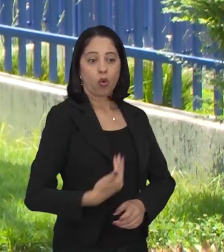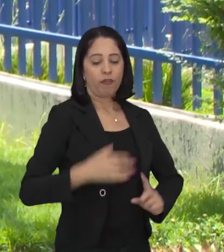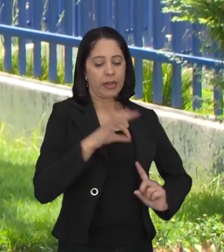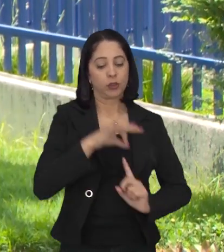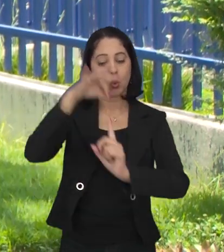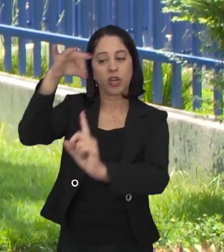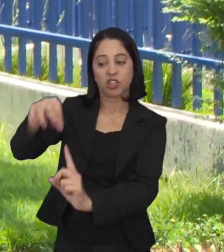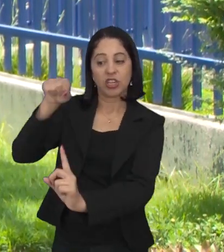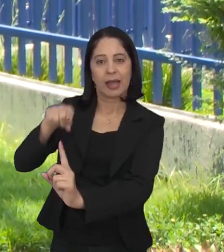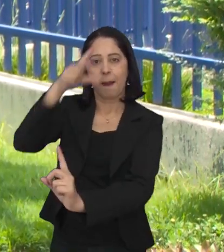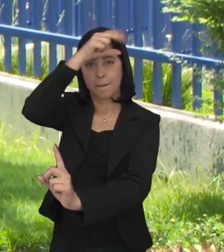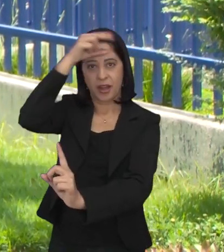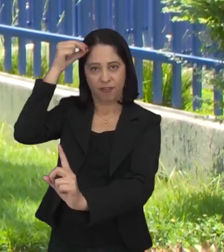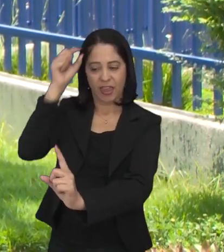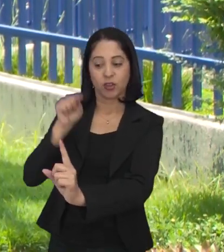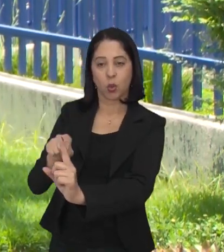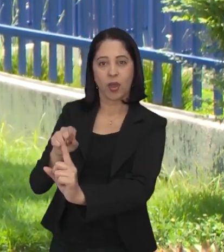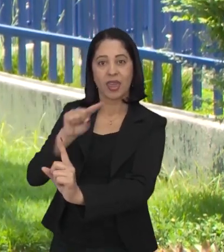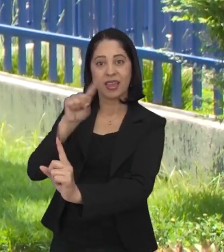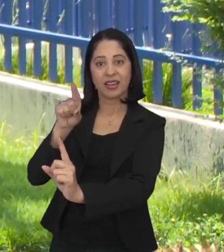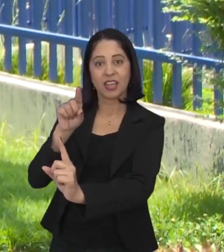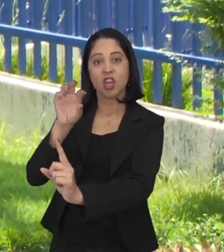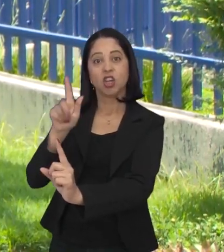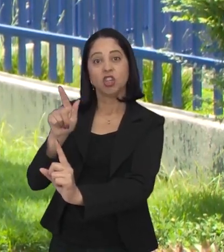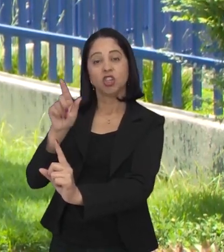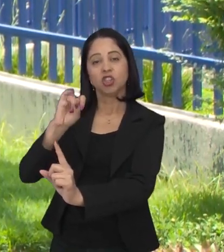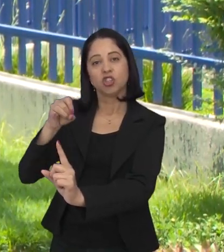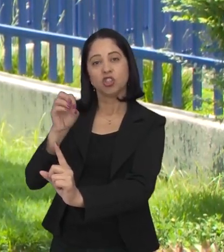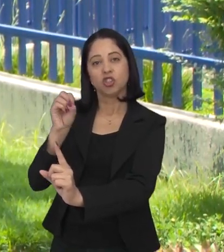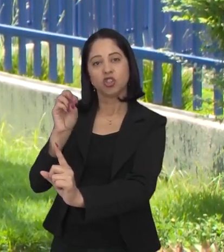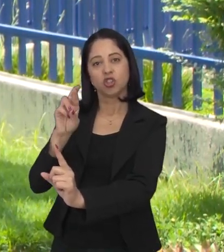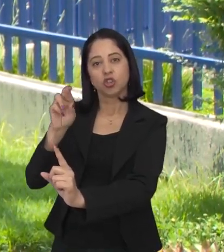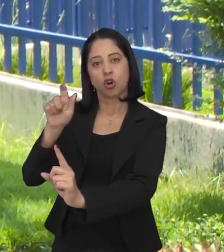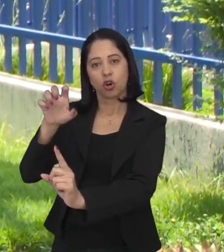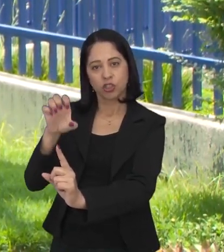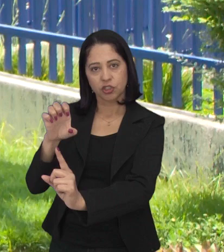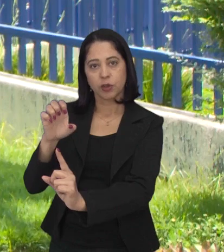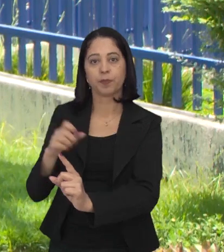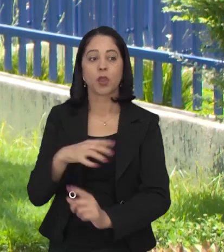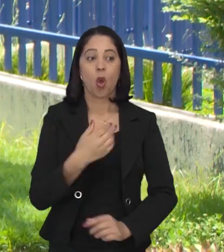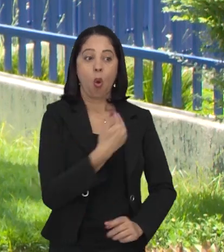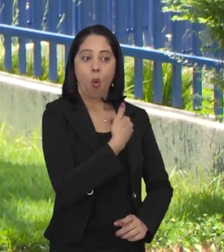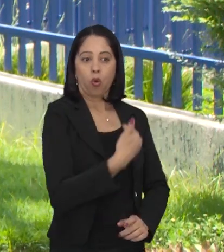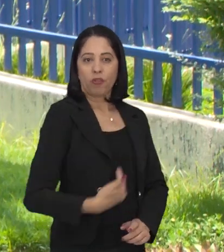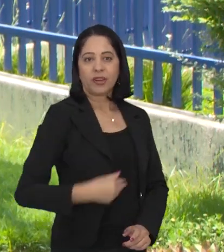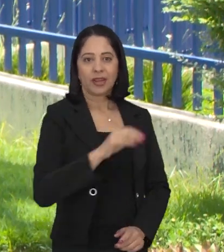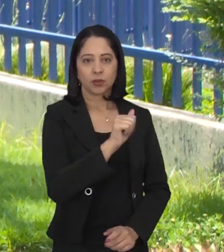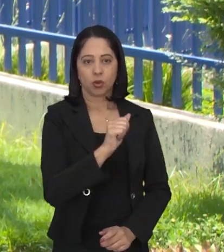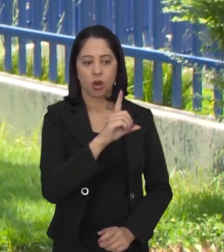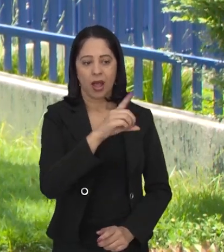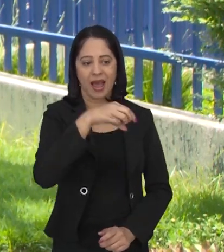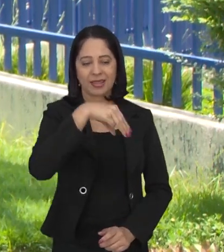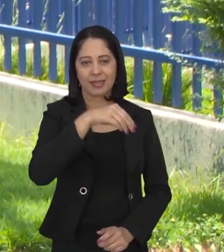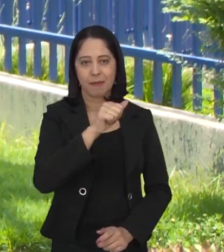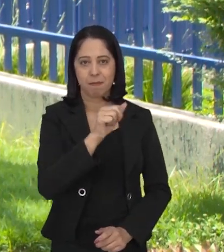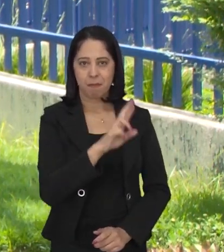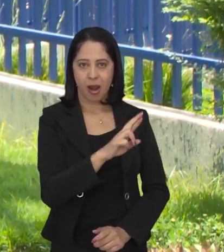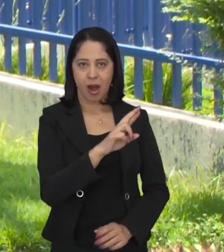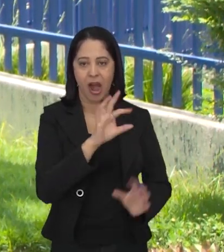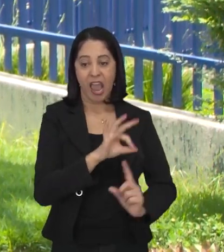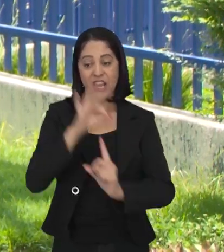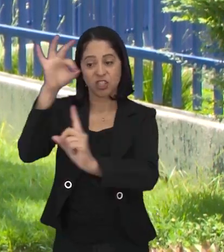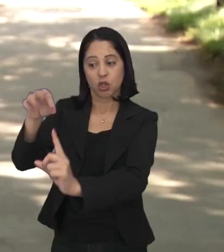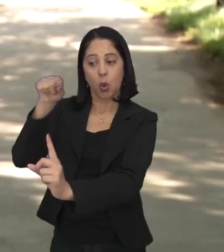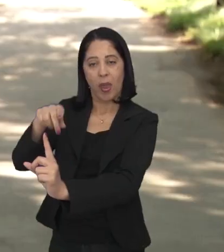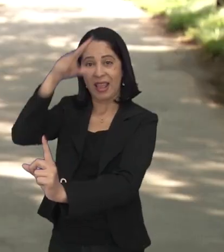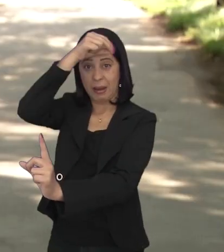vida de Jorge Zarur. Em 1947, o então governador Adhemar de Barros nomeou Zarur para a